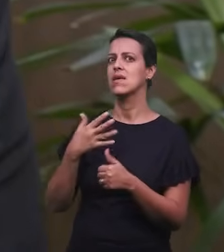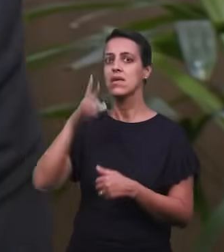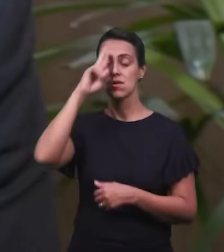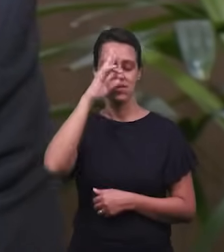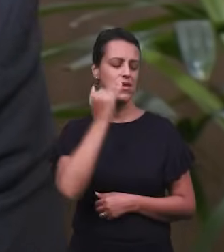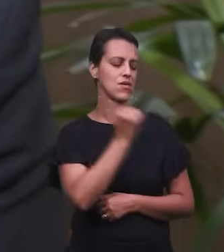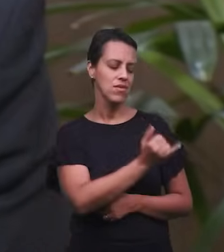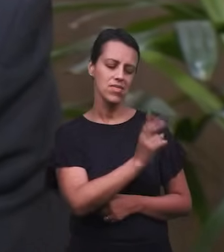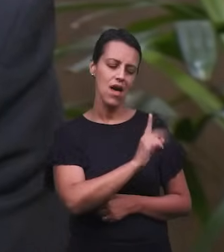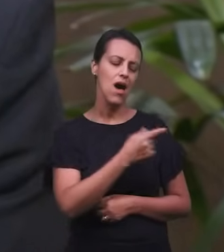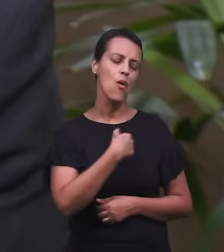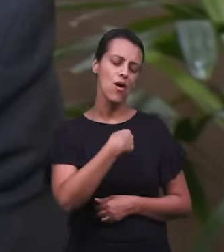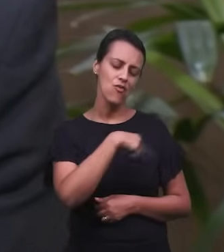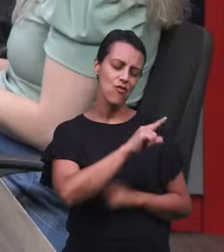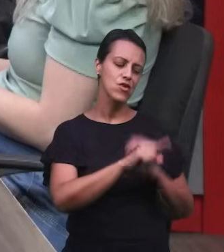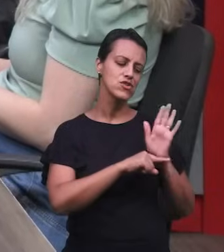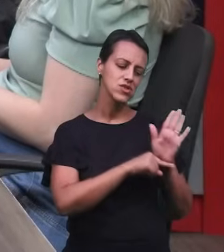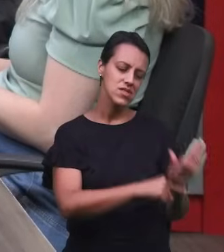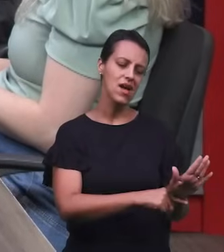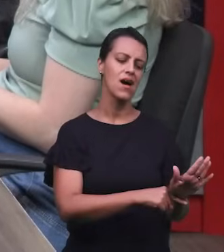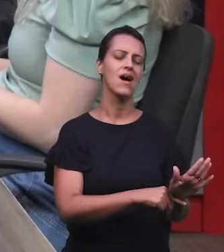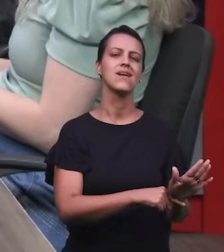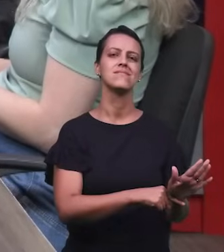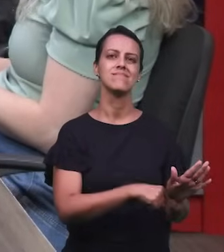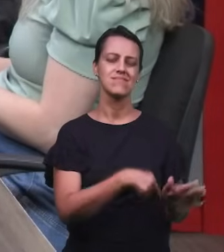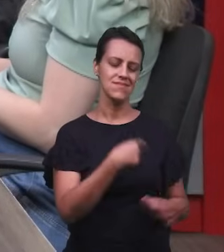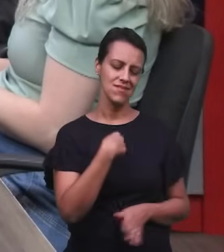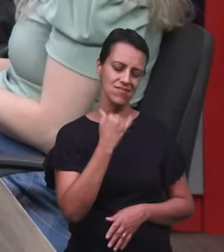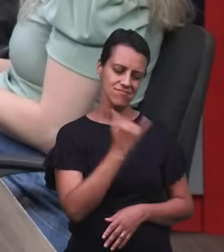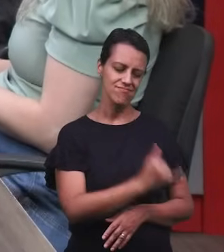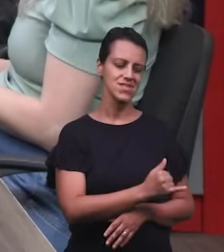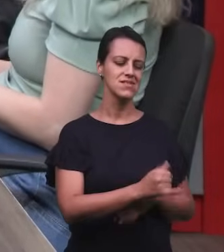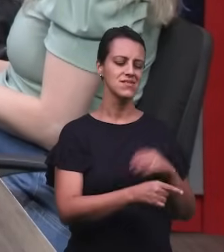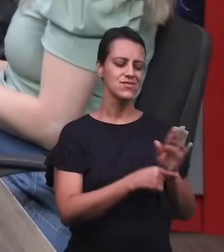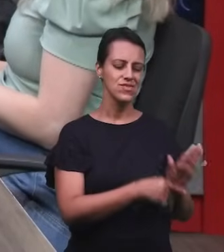não, mas eu vou providenciar. Arão vai falar, né?